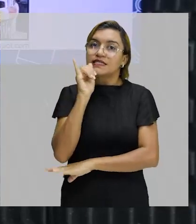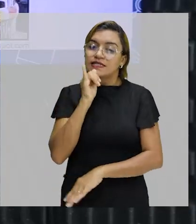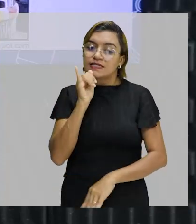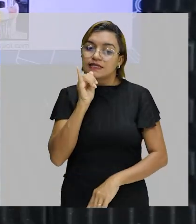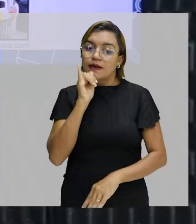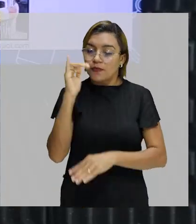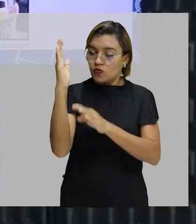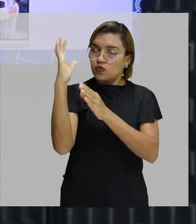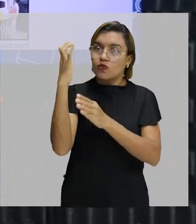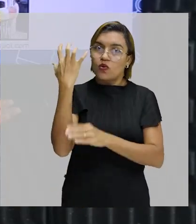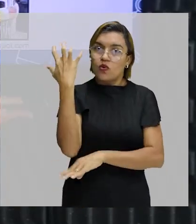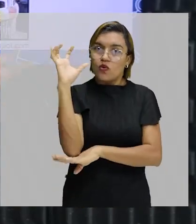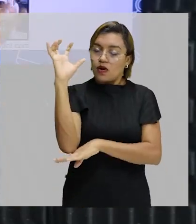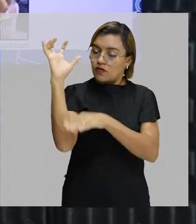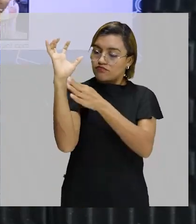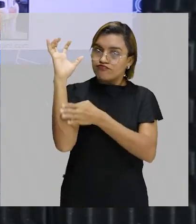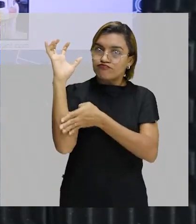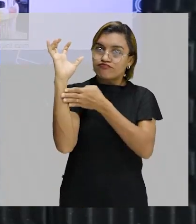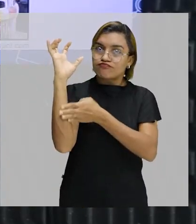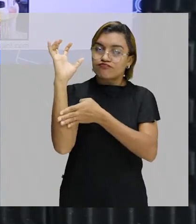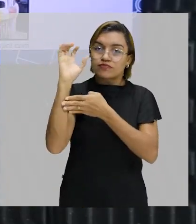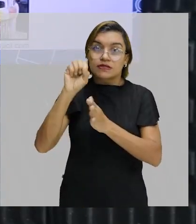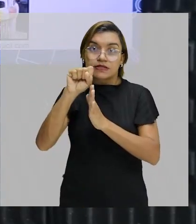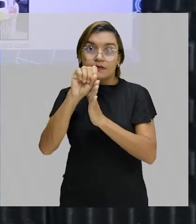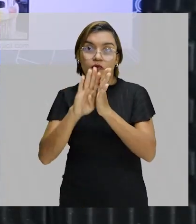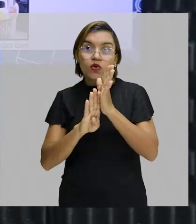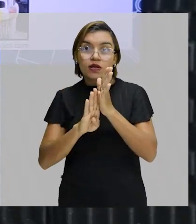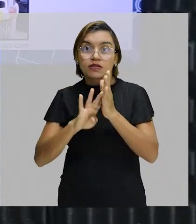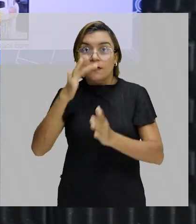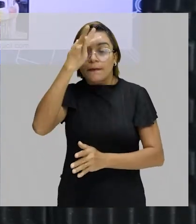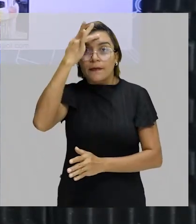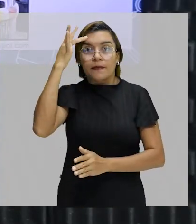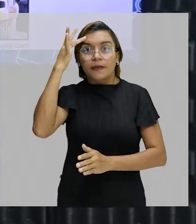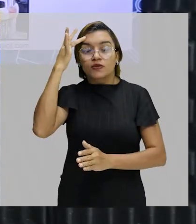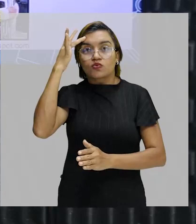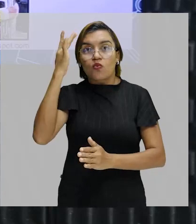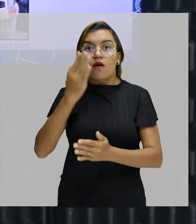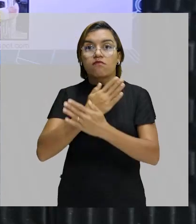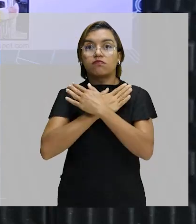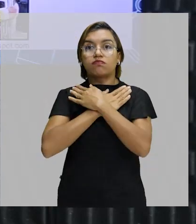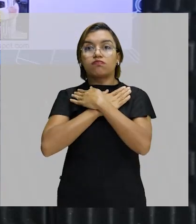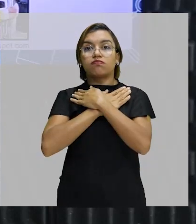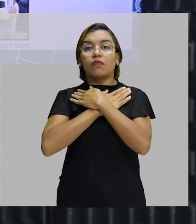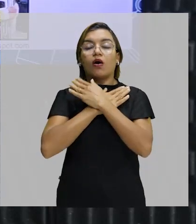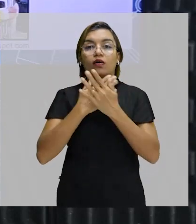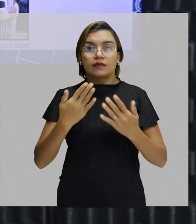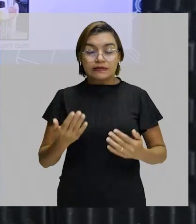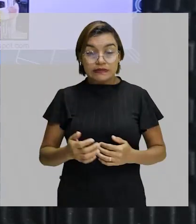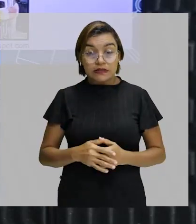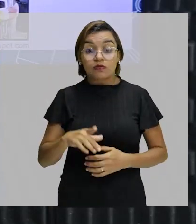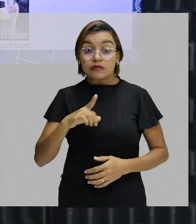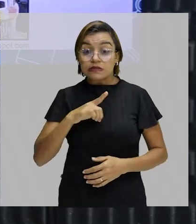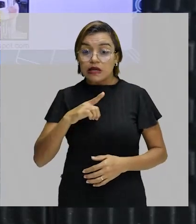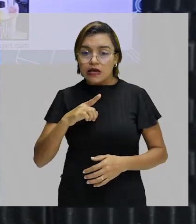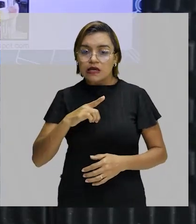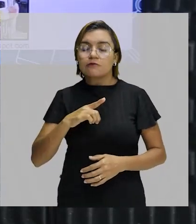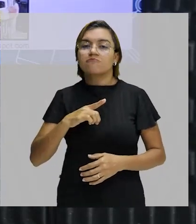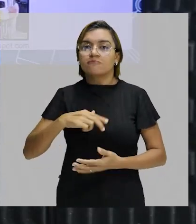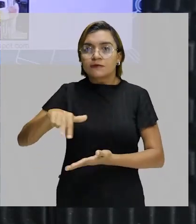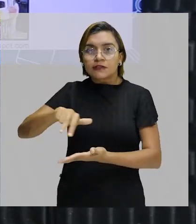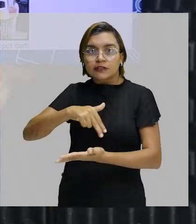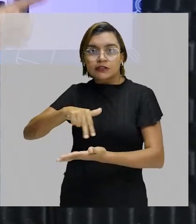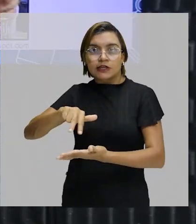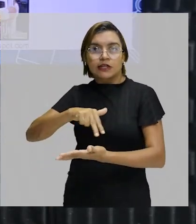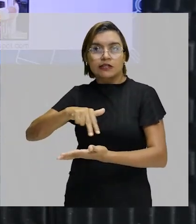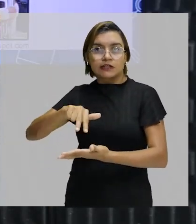tronco simboliza uma pessoa morta, digamos assim. Então, existe esse ritual, existe essa dança como uma